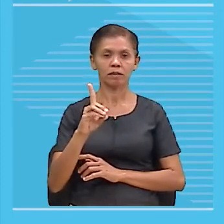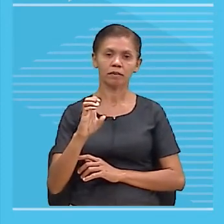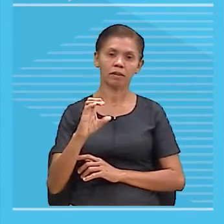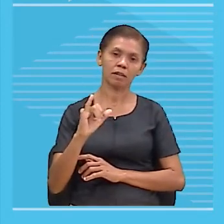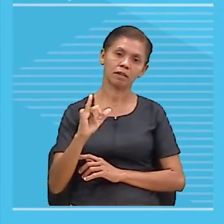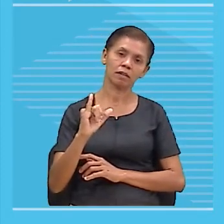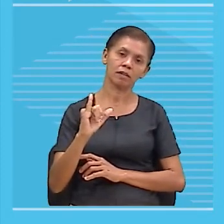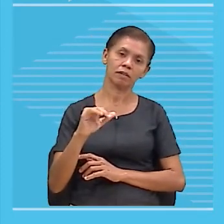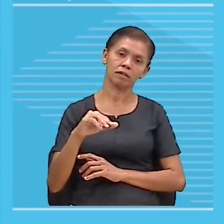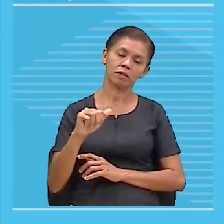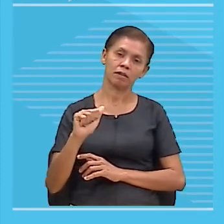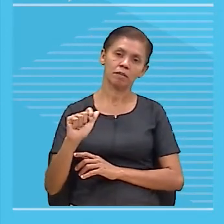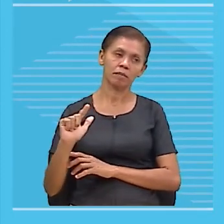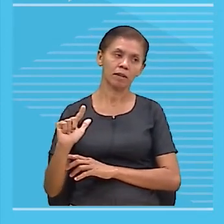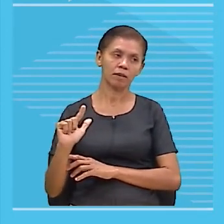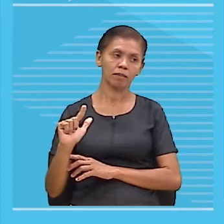milicoulomb.